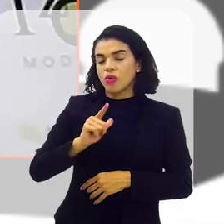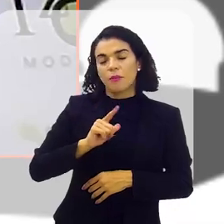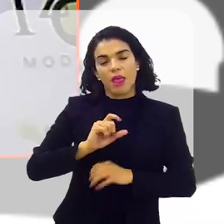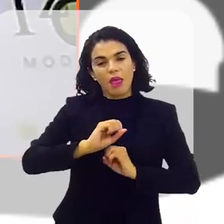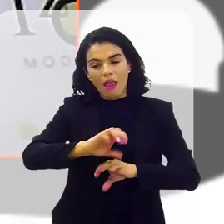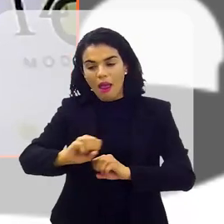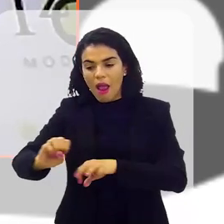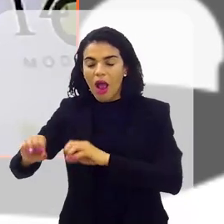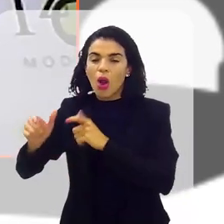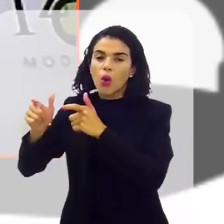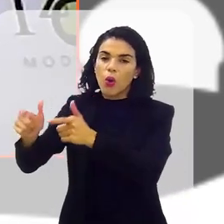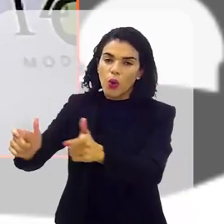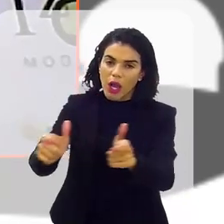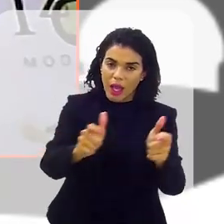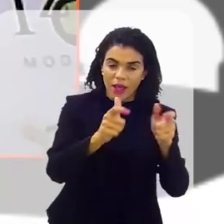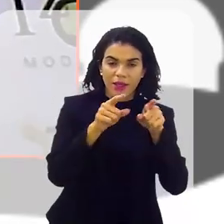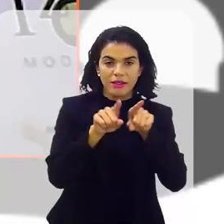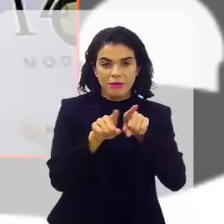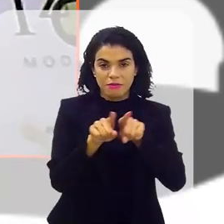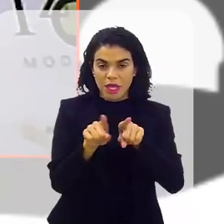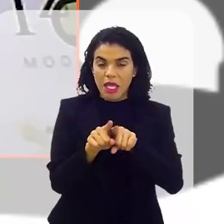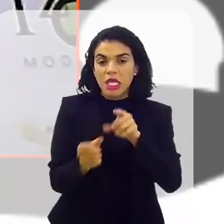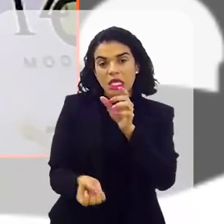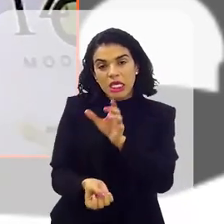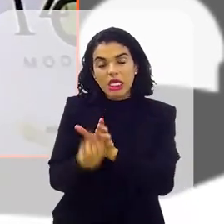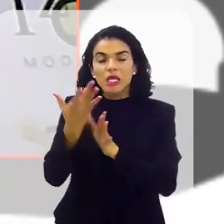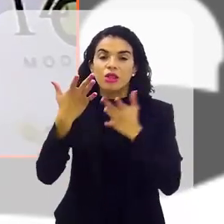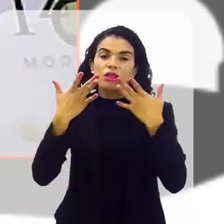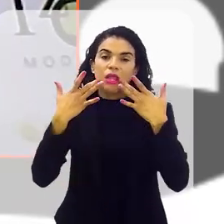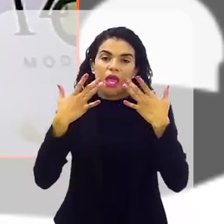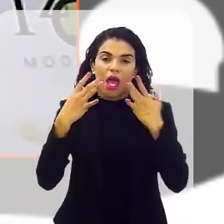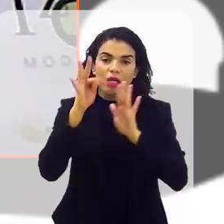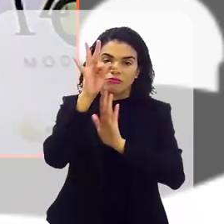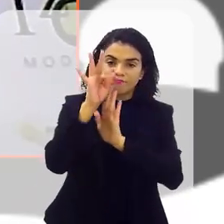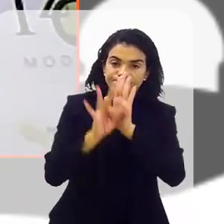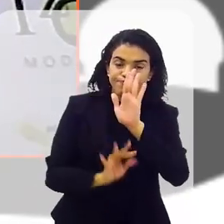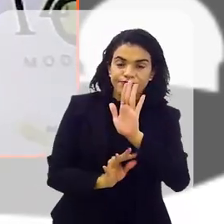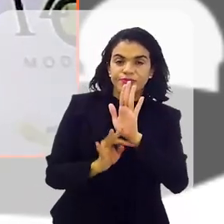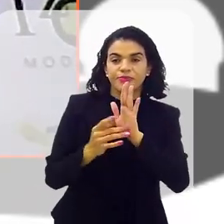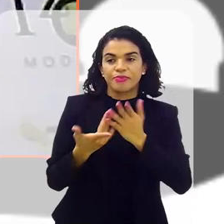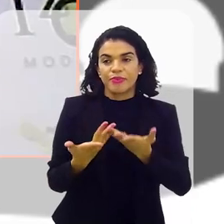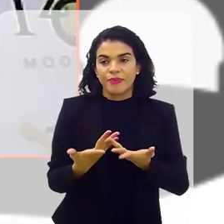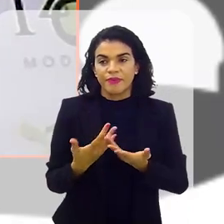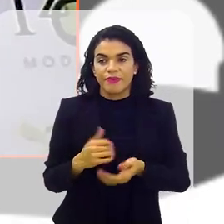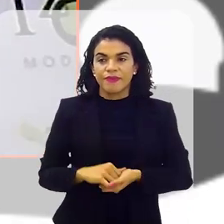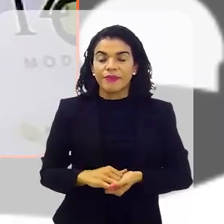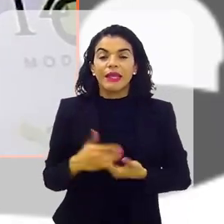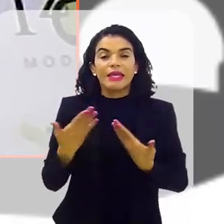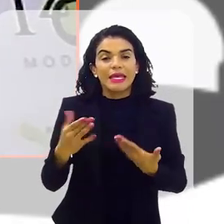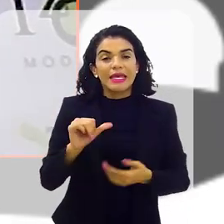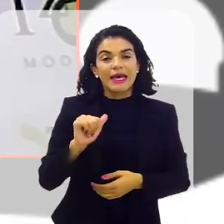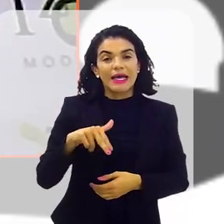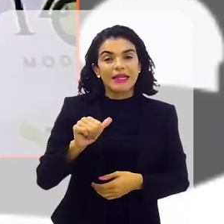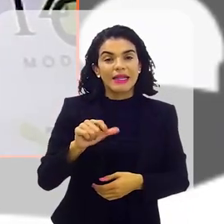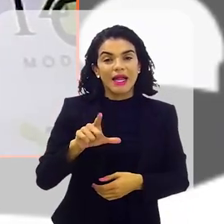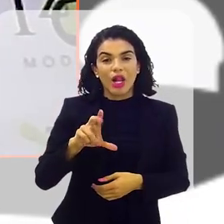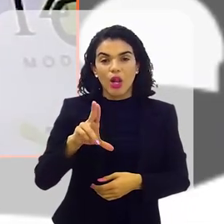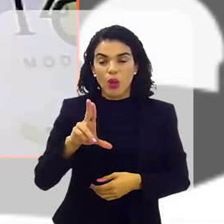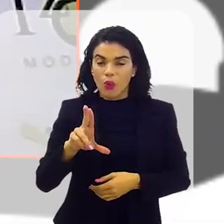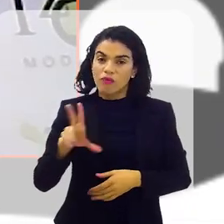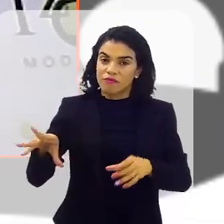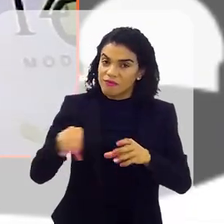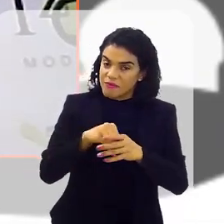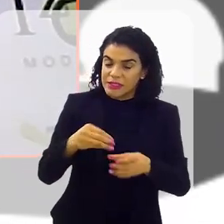eu dou aula em vários outros lugares e monta o espetáculos também Produza espetáculos com a tseu a Produções e é na luta